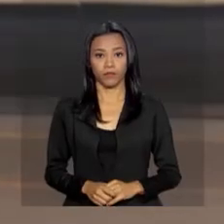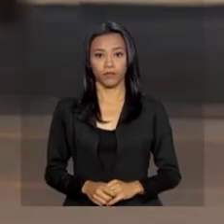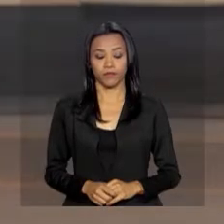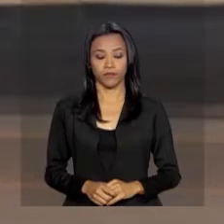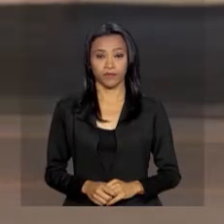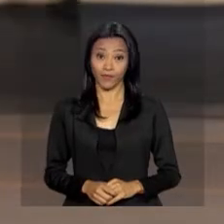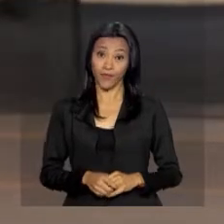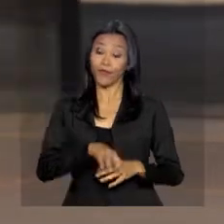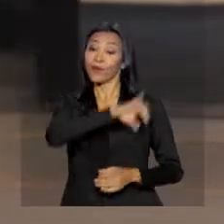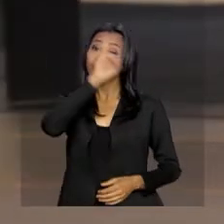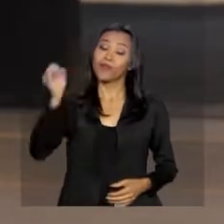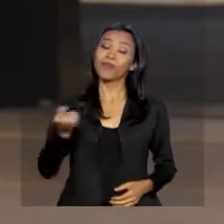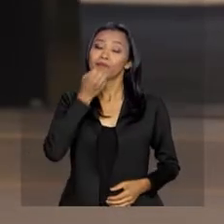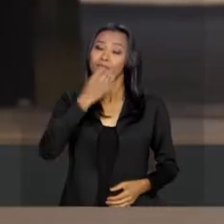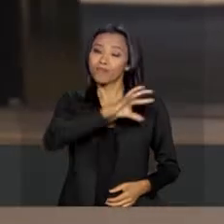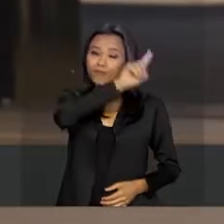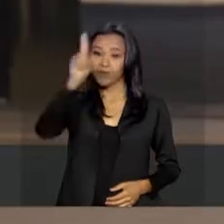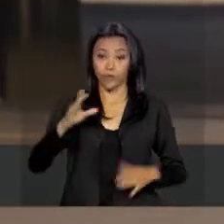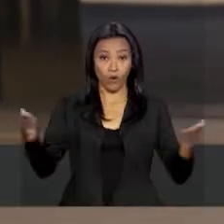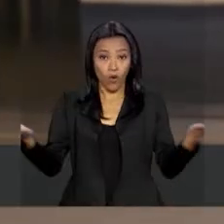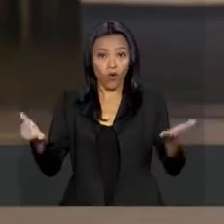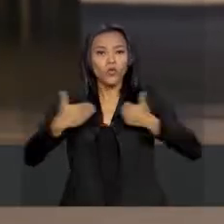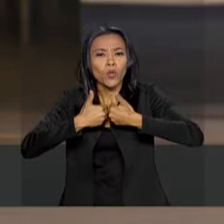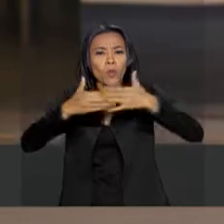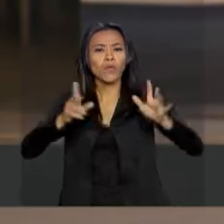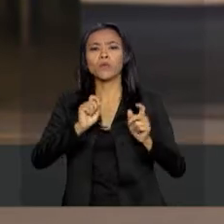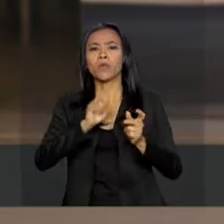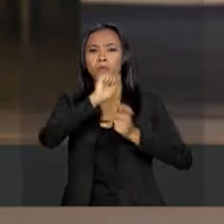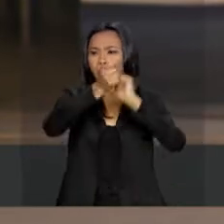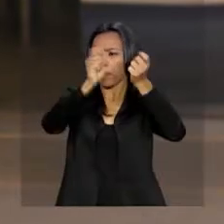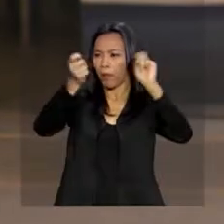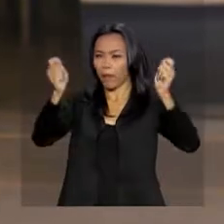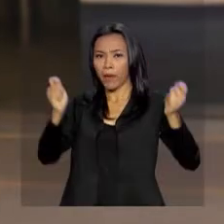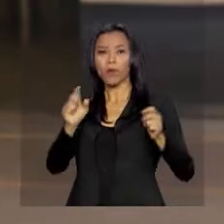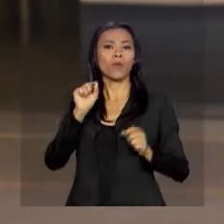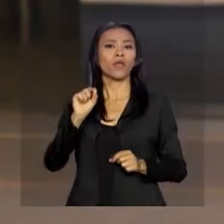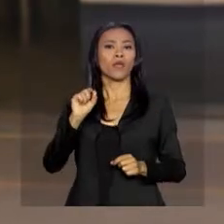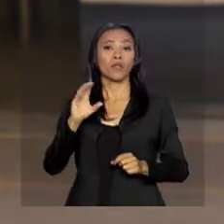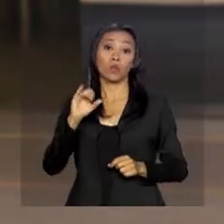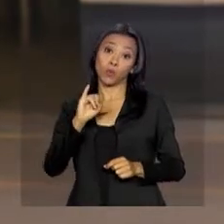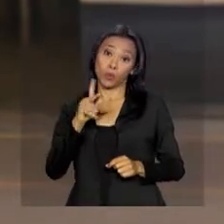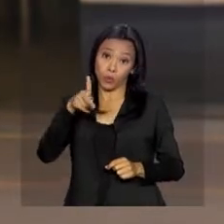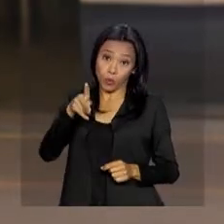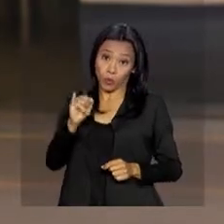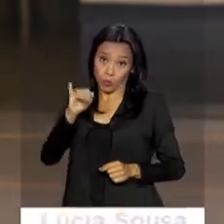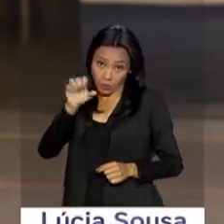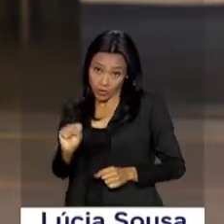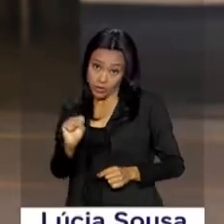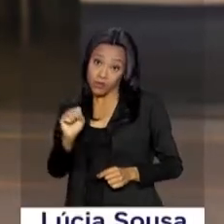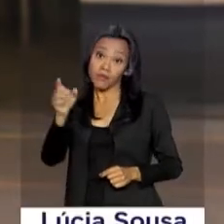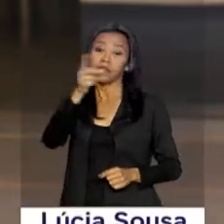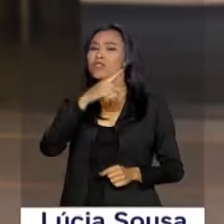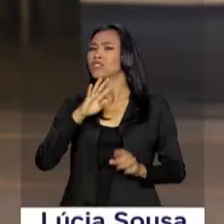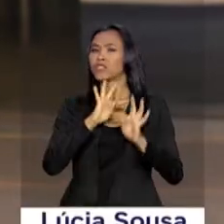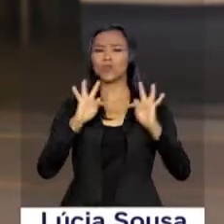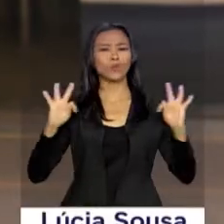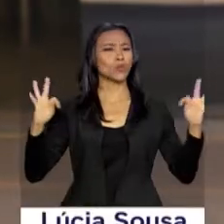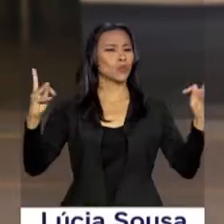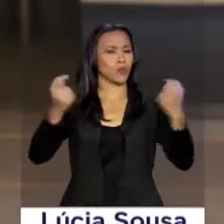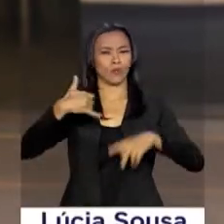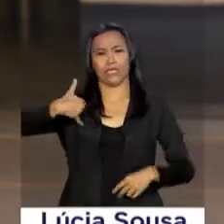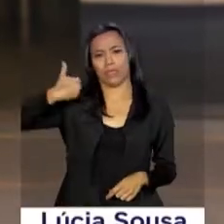olá bom dia começa hoje o pagamento das cotas do fundo do pis pasep para os cotistas de todas as